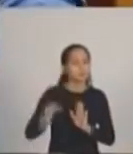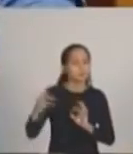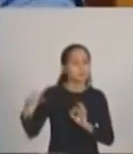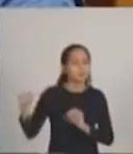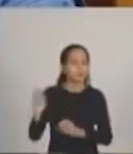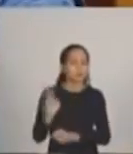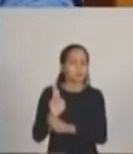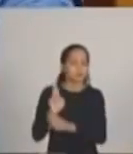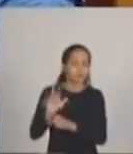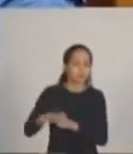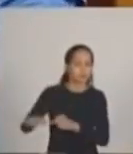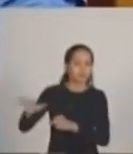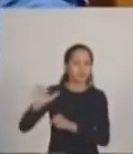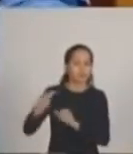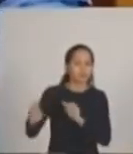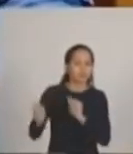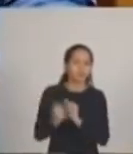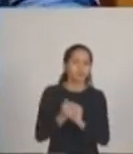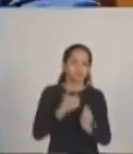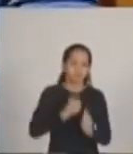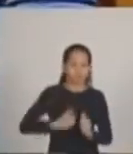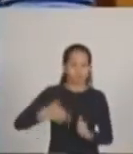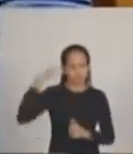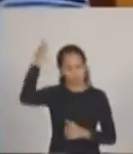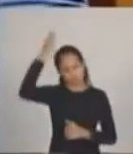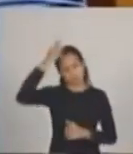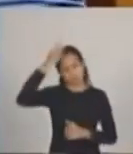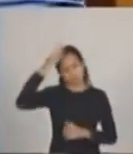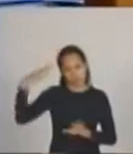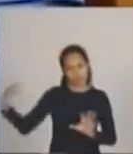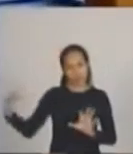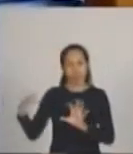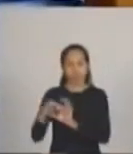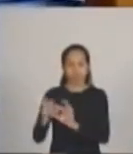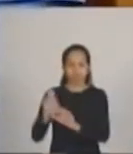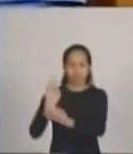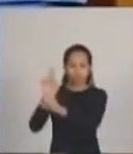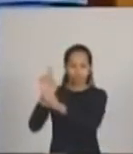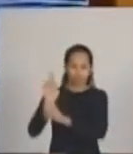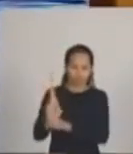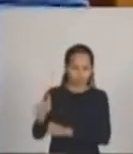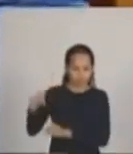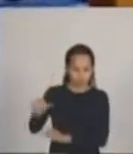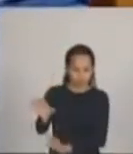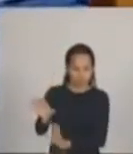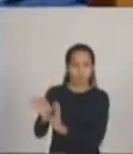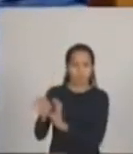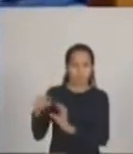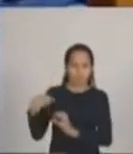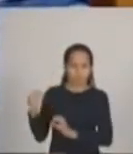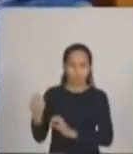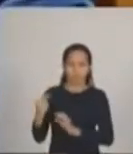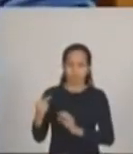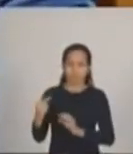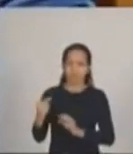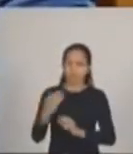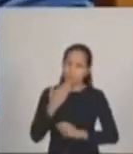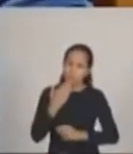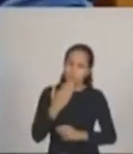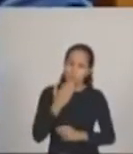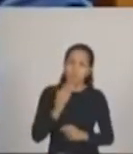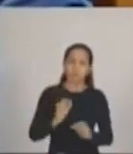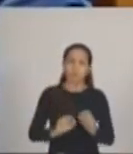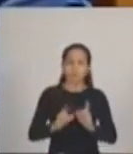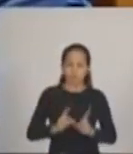Procuradoria junto com o do Governo do Estado, a Procuradoria do Governo do Estado, e vamos nos manifestar pela